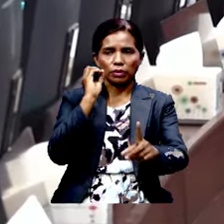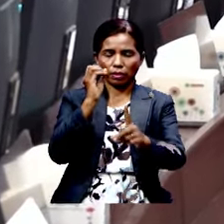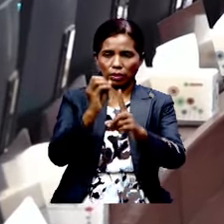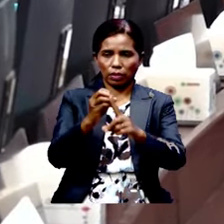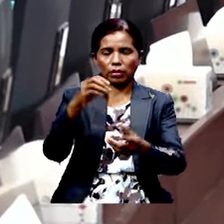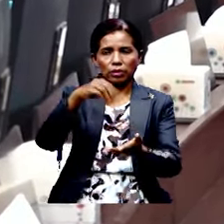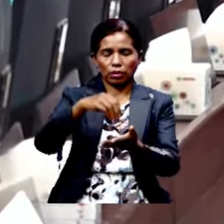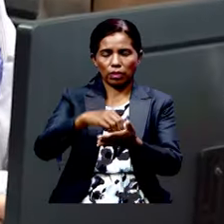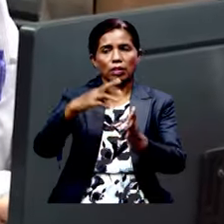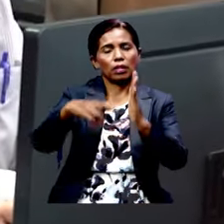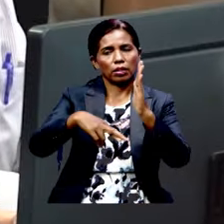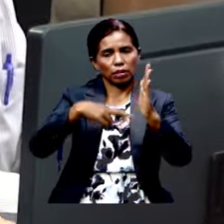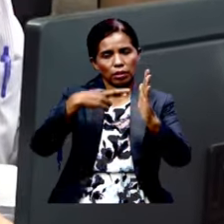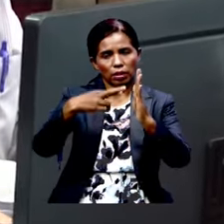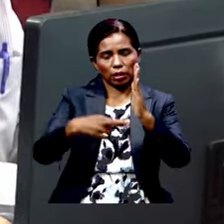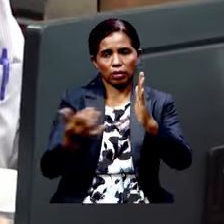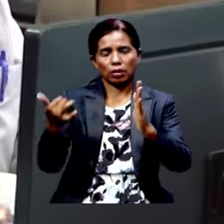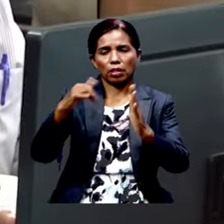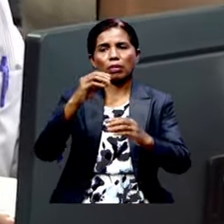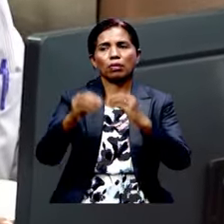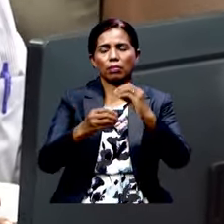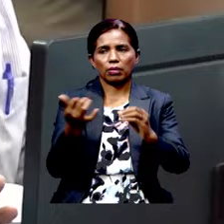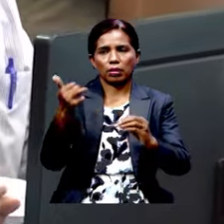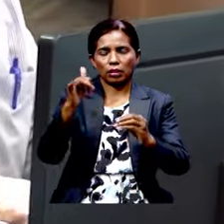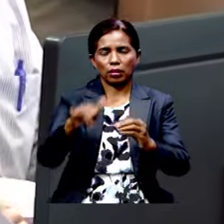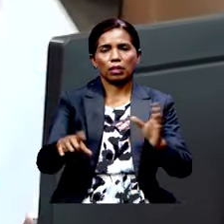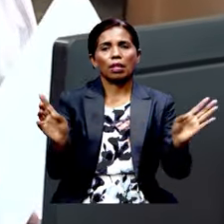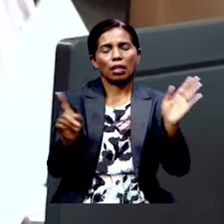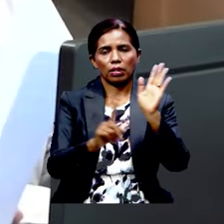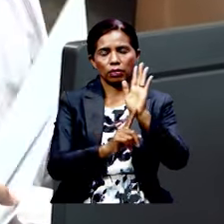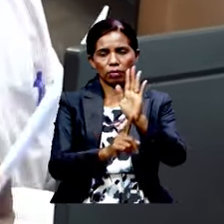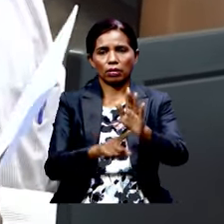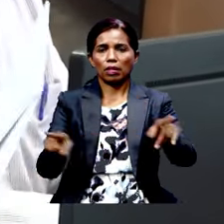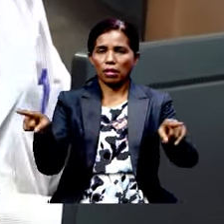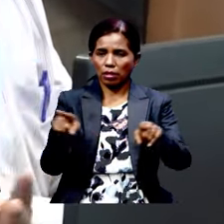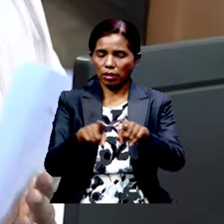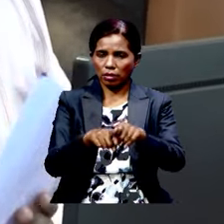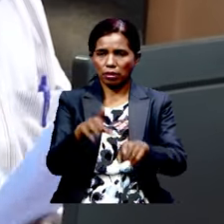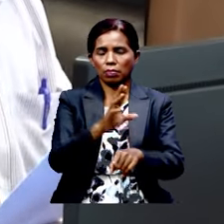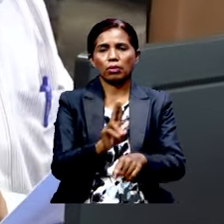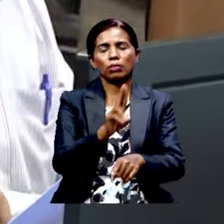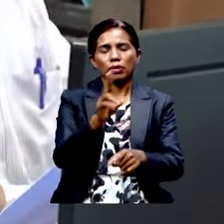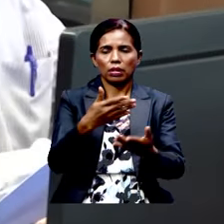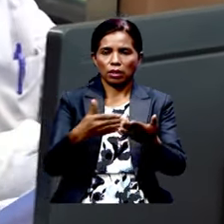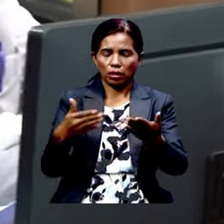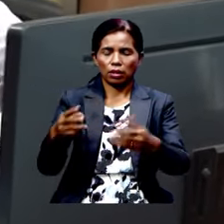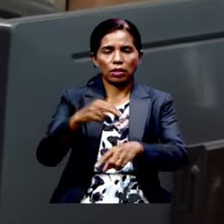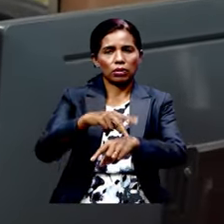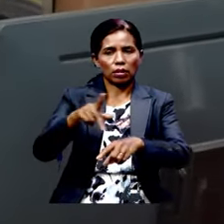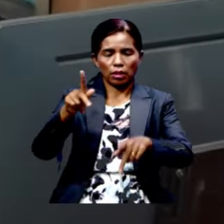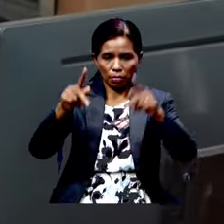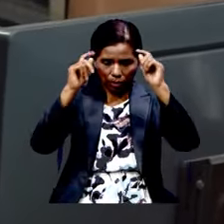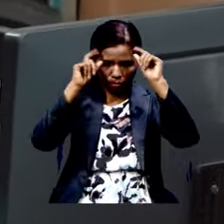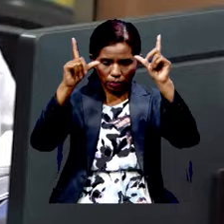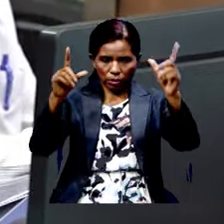tu cria no regula requisito no procedimento CIRA, nebe sai anessa fundamento ba atribuição nacionalidade timoroan ba